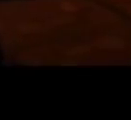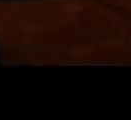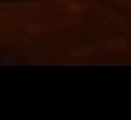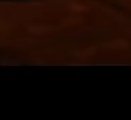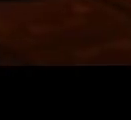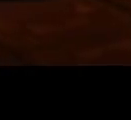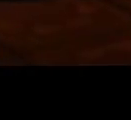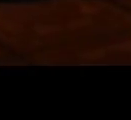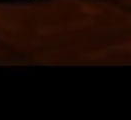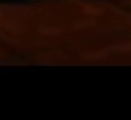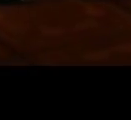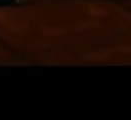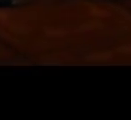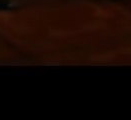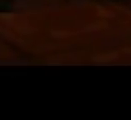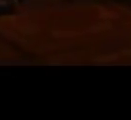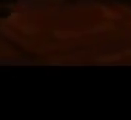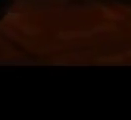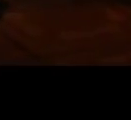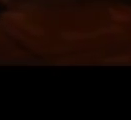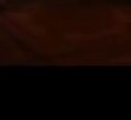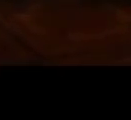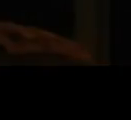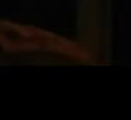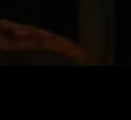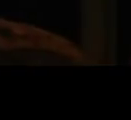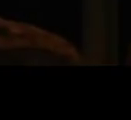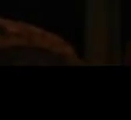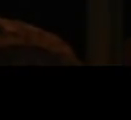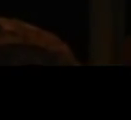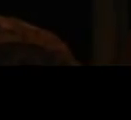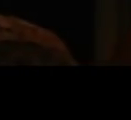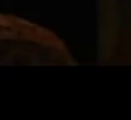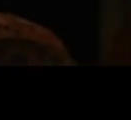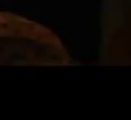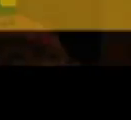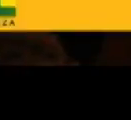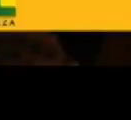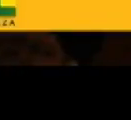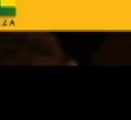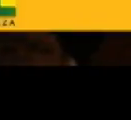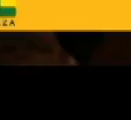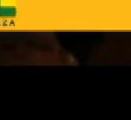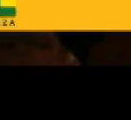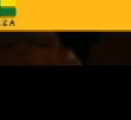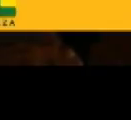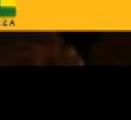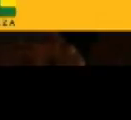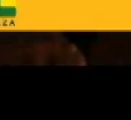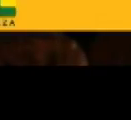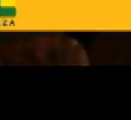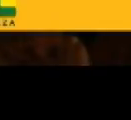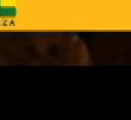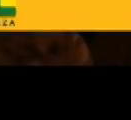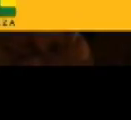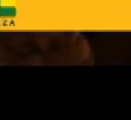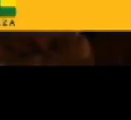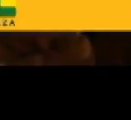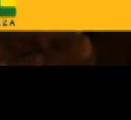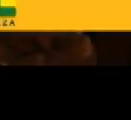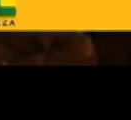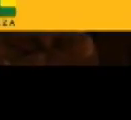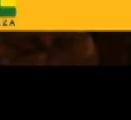A imprudência pode acabar com suas férias e deixar muita dor pelo caminho. Ministério das Cidades, Ministério